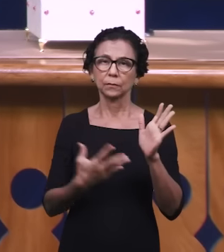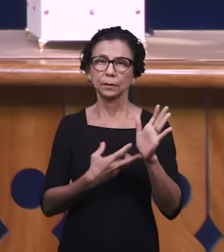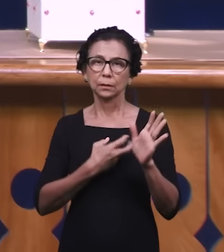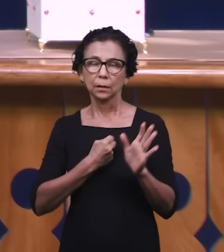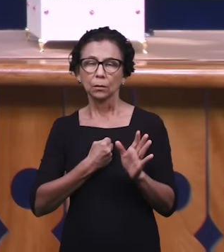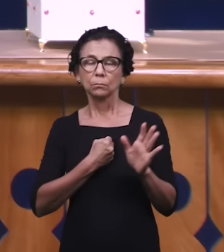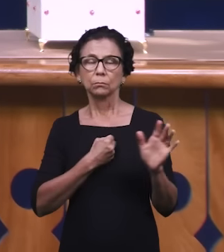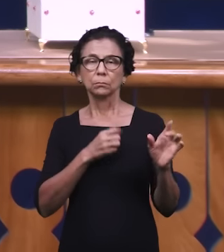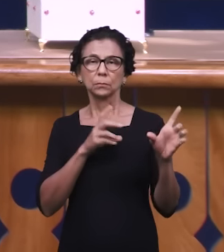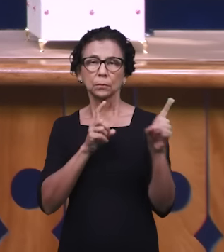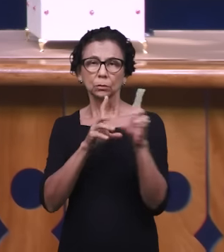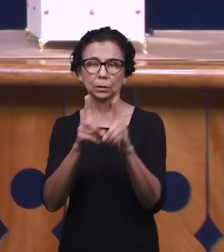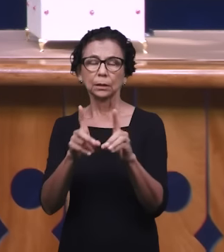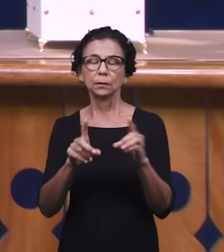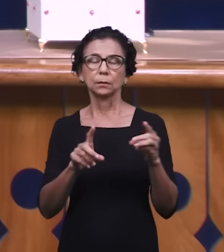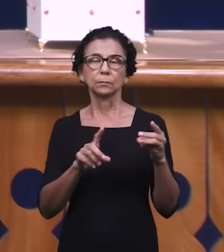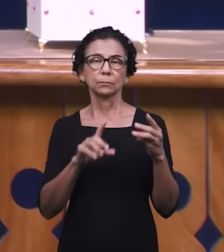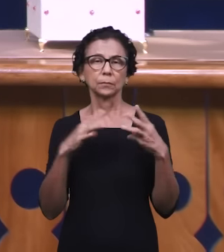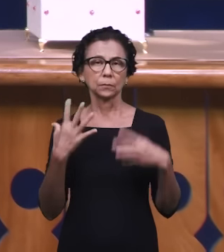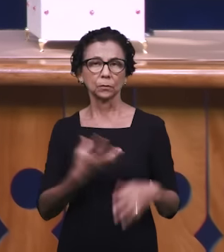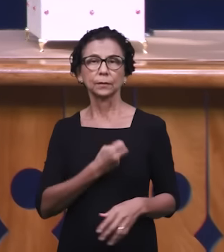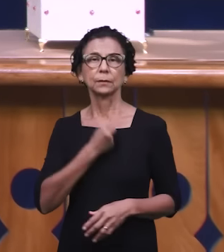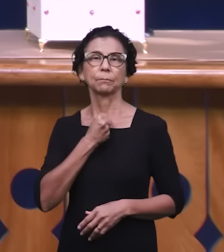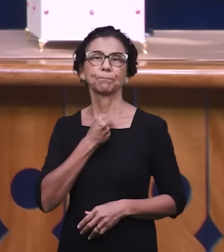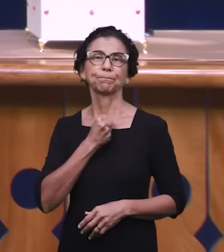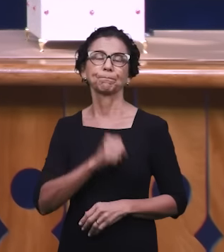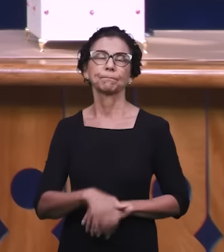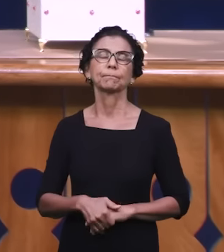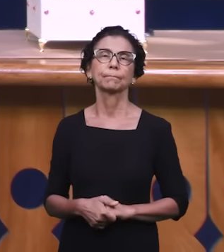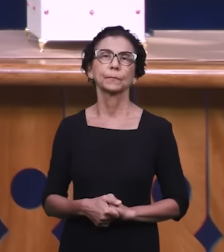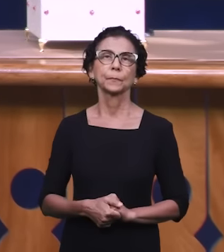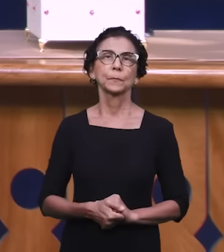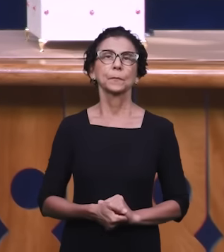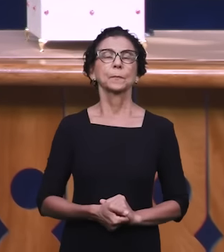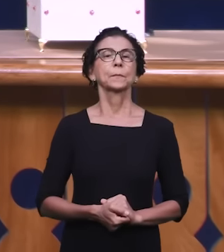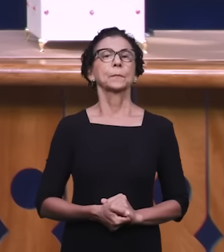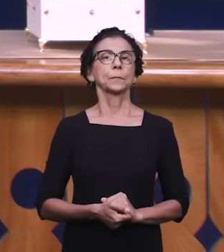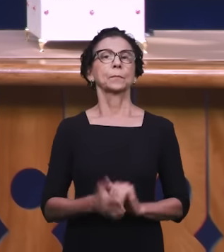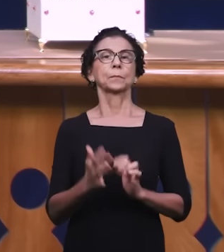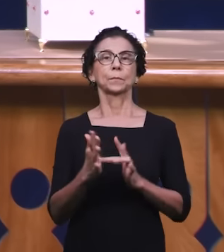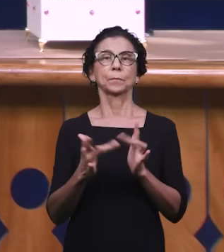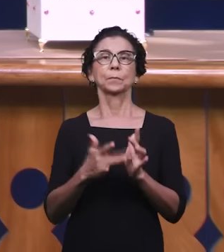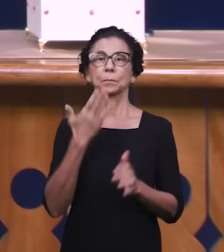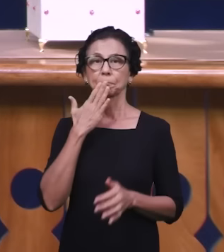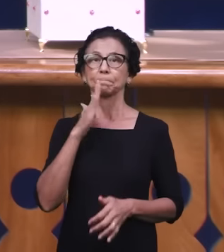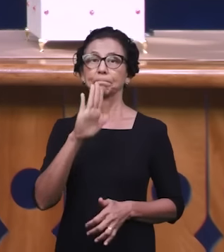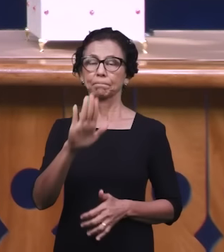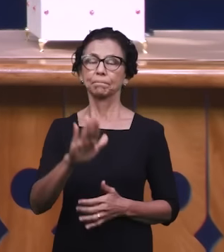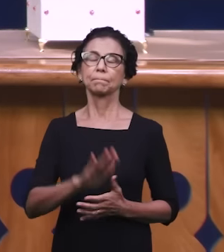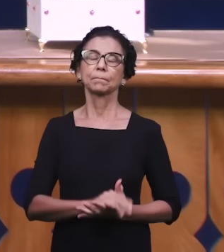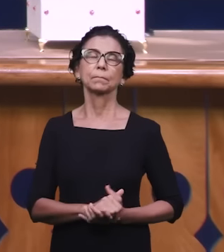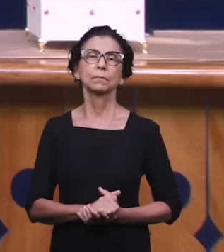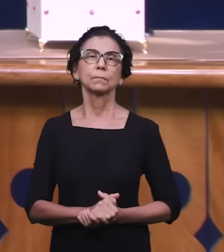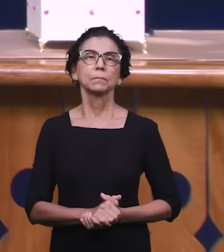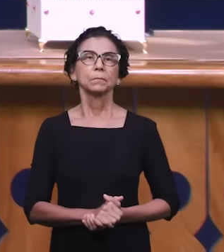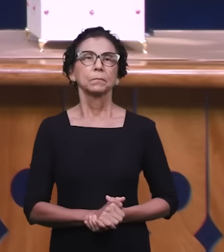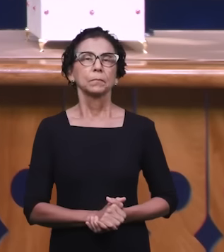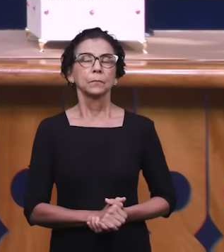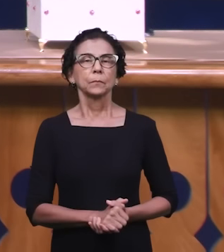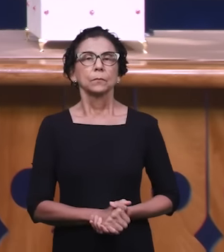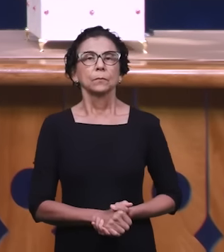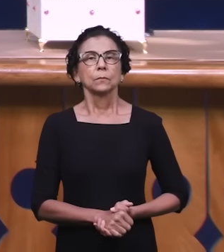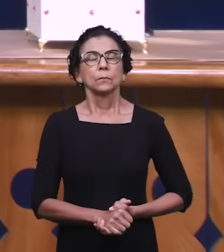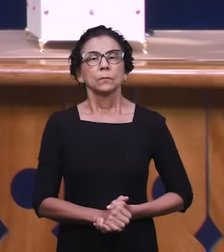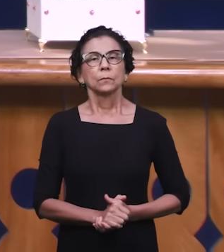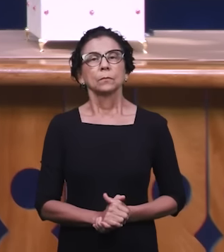da grande salvação de Deus. Então essa foi a grande promessa do Senhor Jesus. Então nós